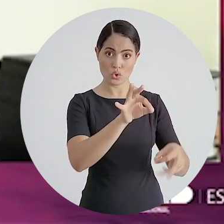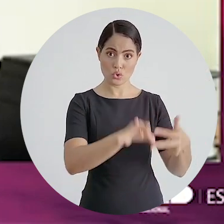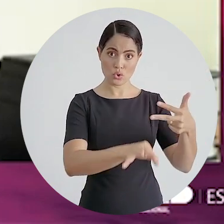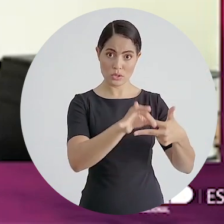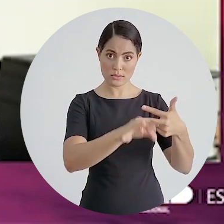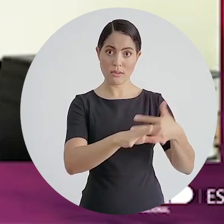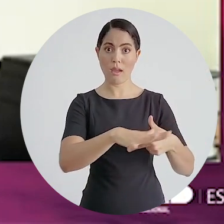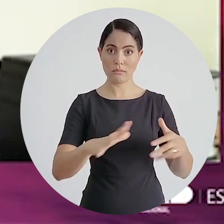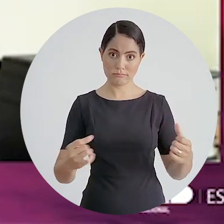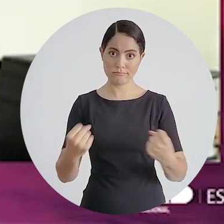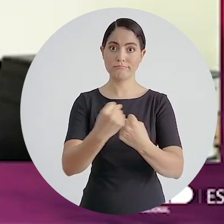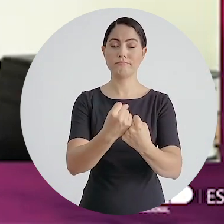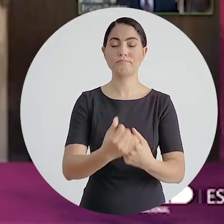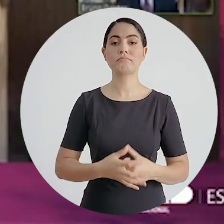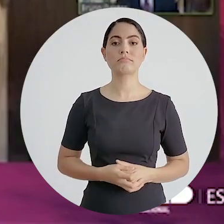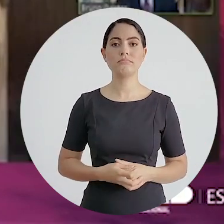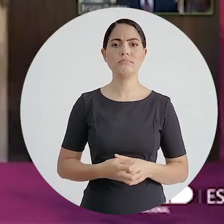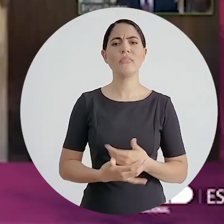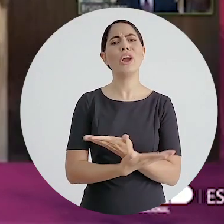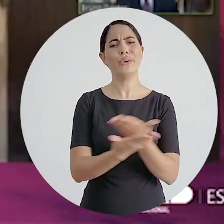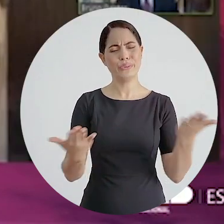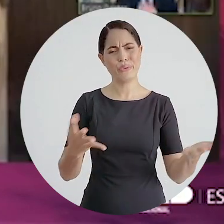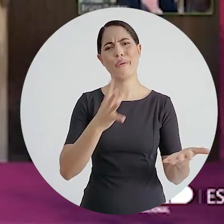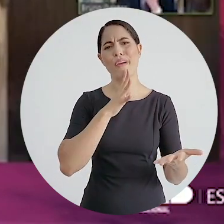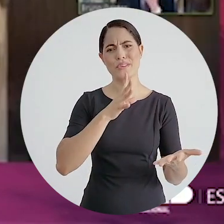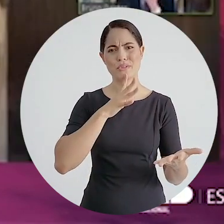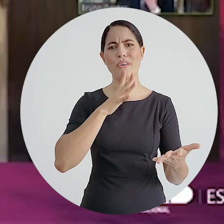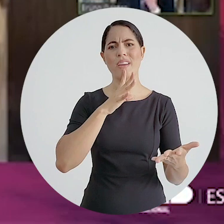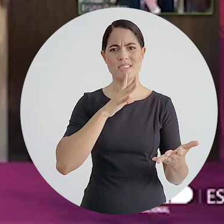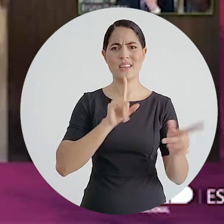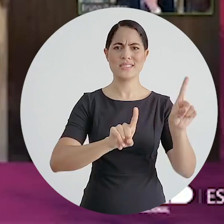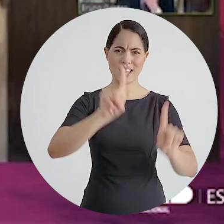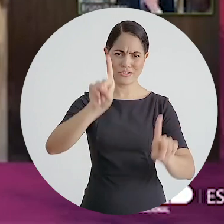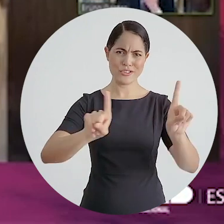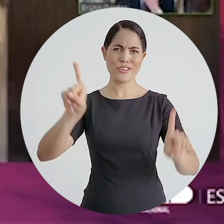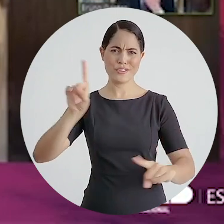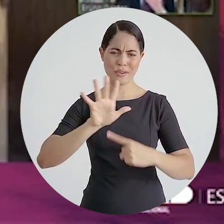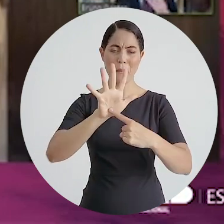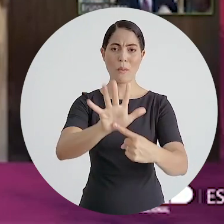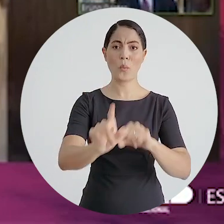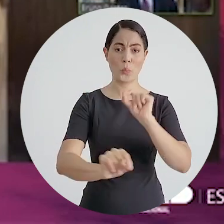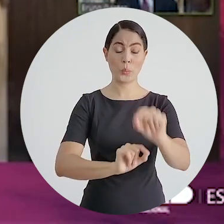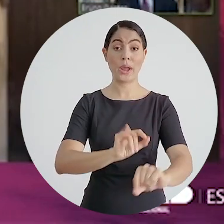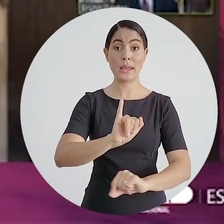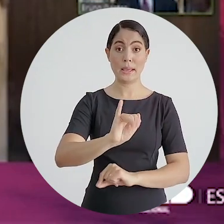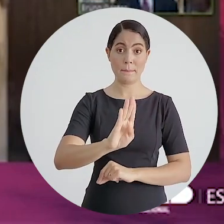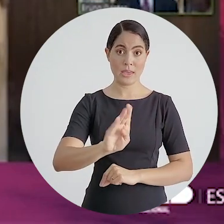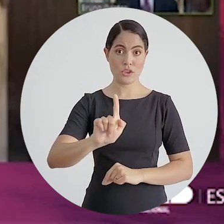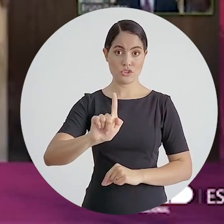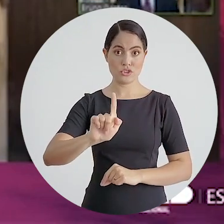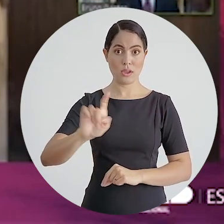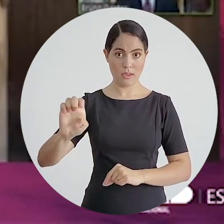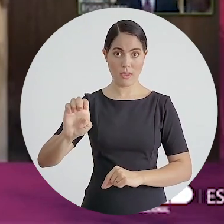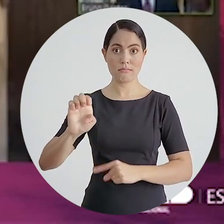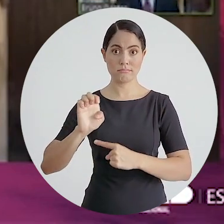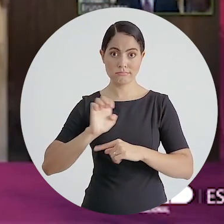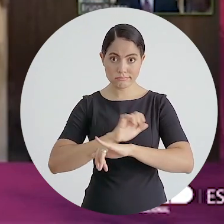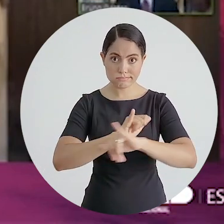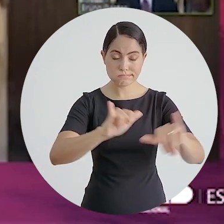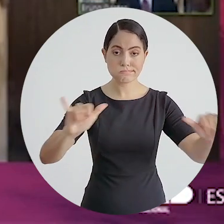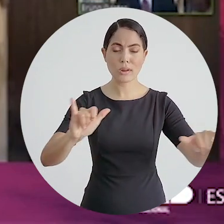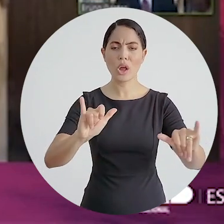Poder Judiciário. Todos conhecem as estatísticas que o IBGE